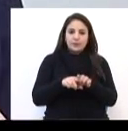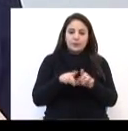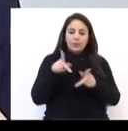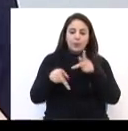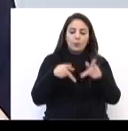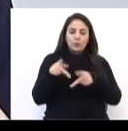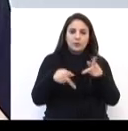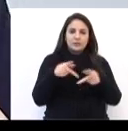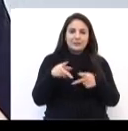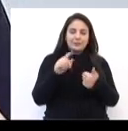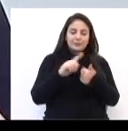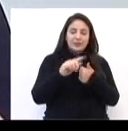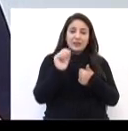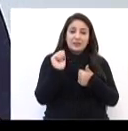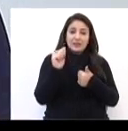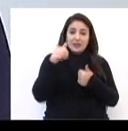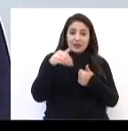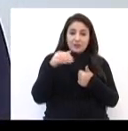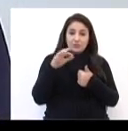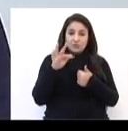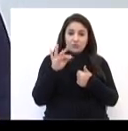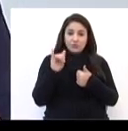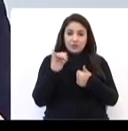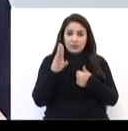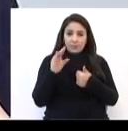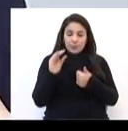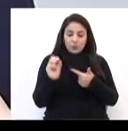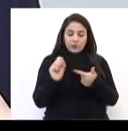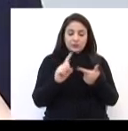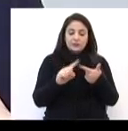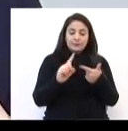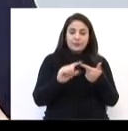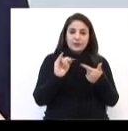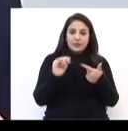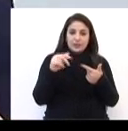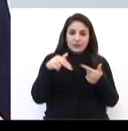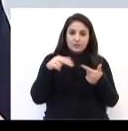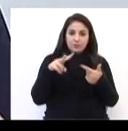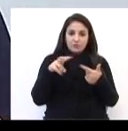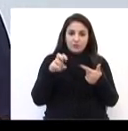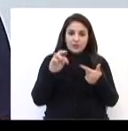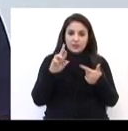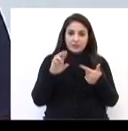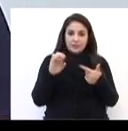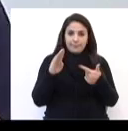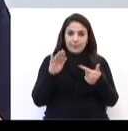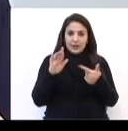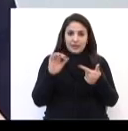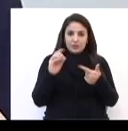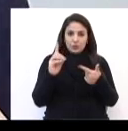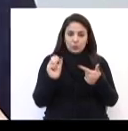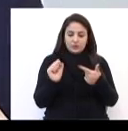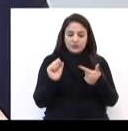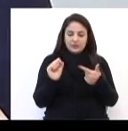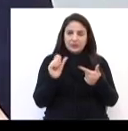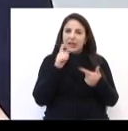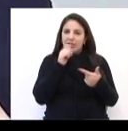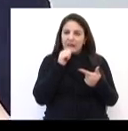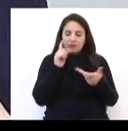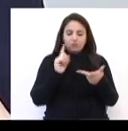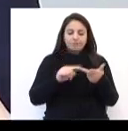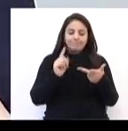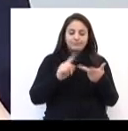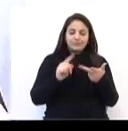de populações de anfíbios, de invertebrados aquáticos que fazem parte da cadeia alimentar, vão